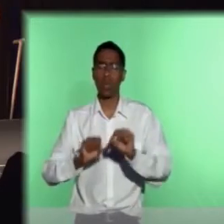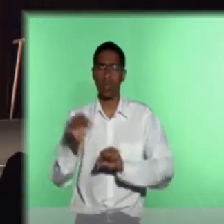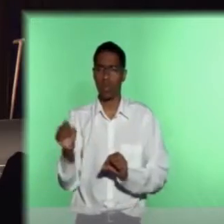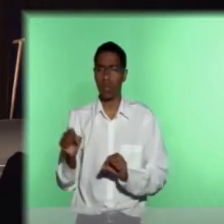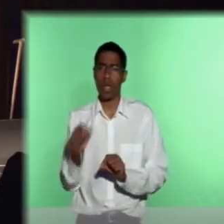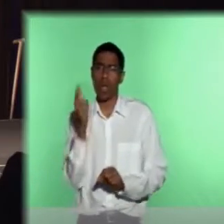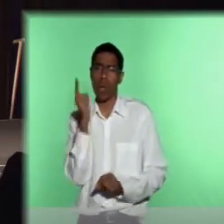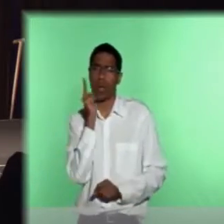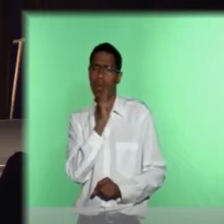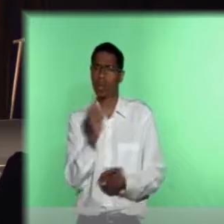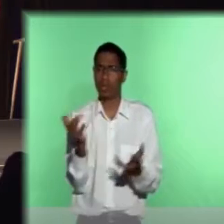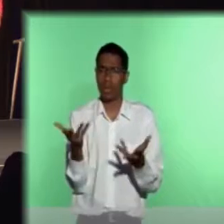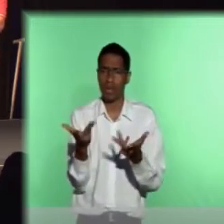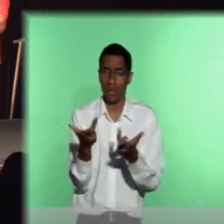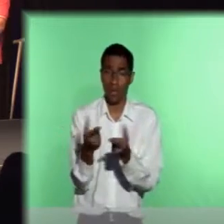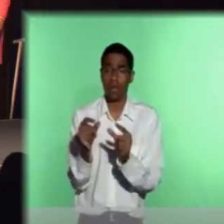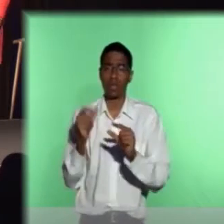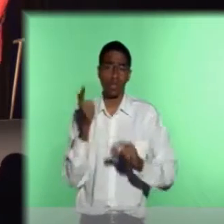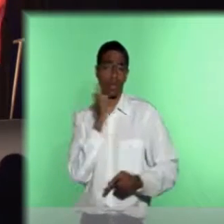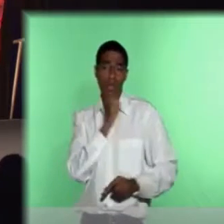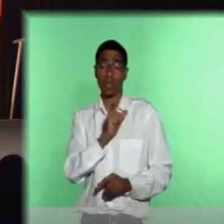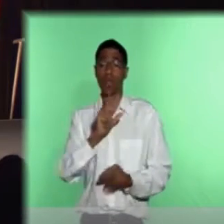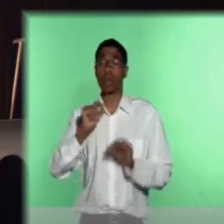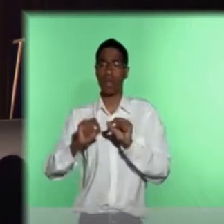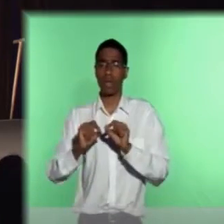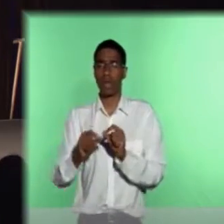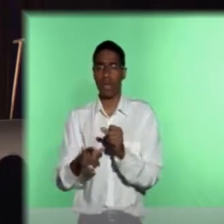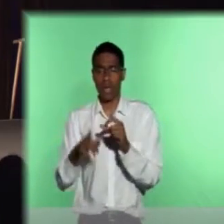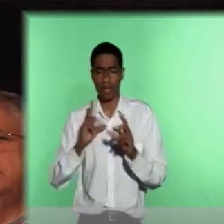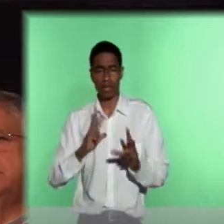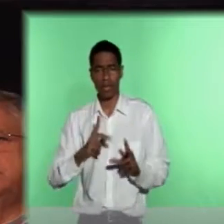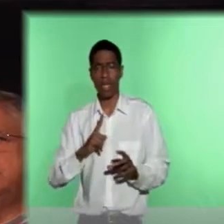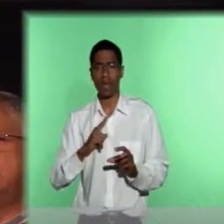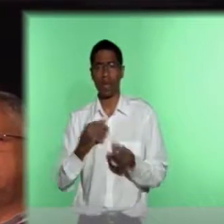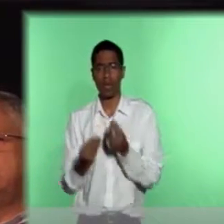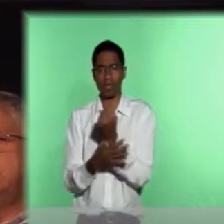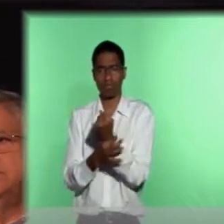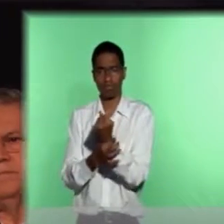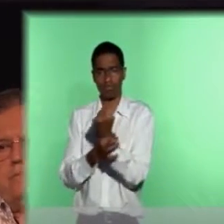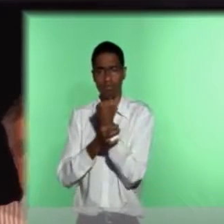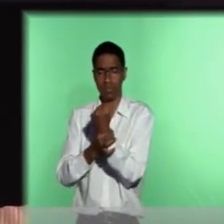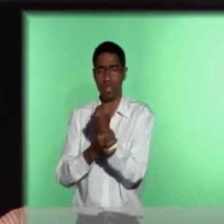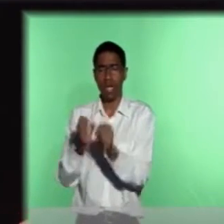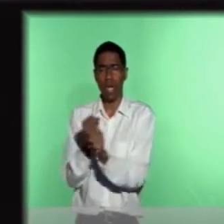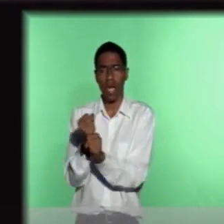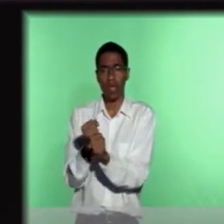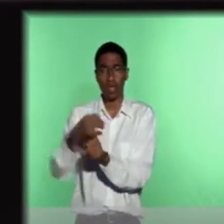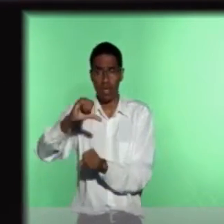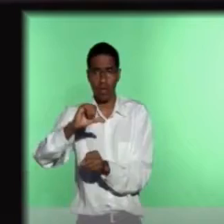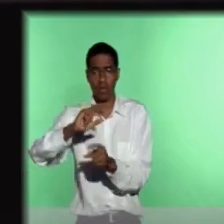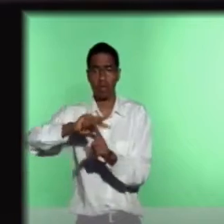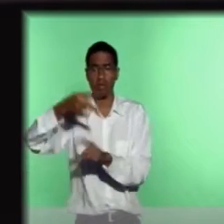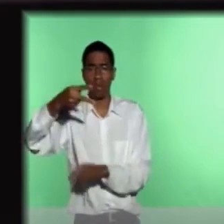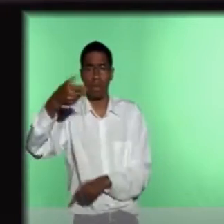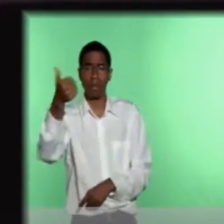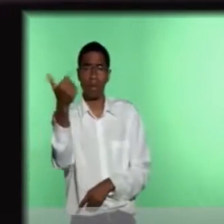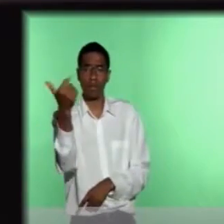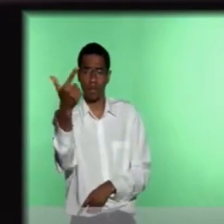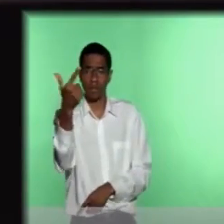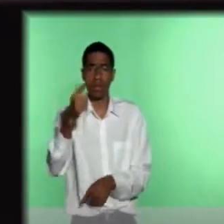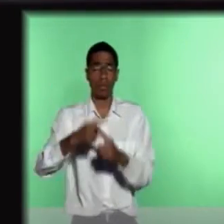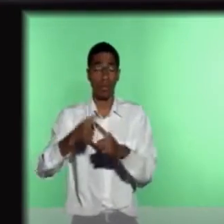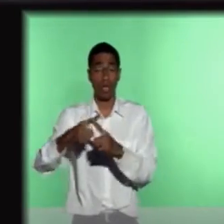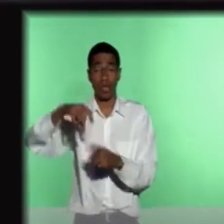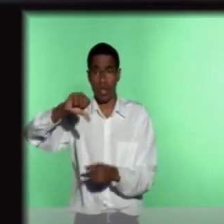a grande conquista foi a gente garantir que essa educação de 9 anos e que tem que se estender para 12, são 9